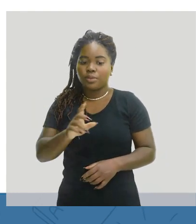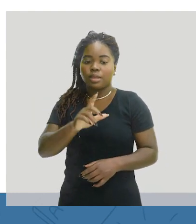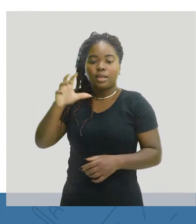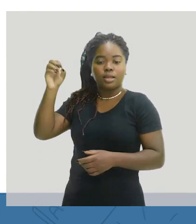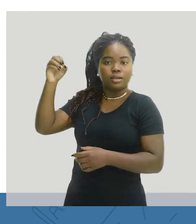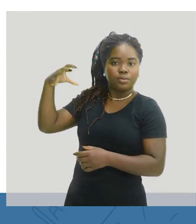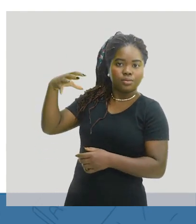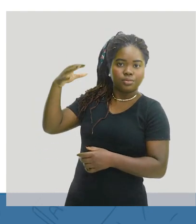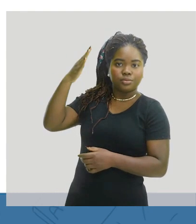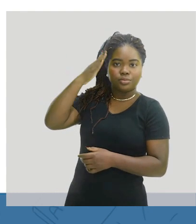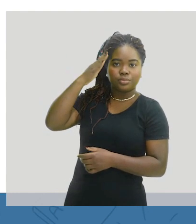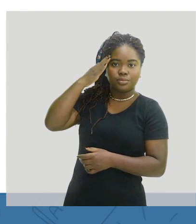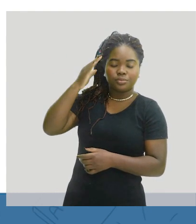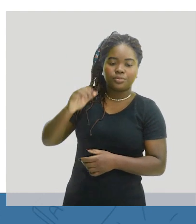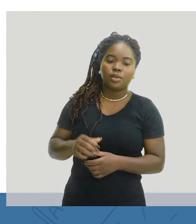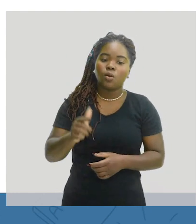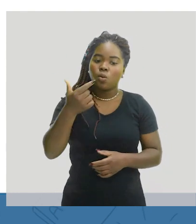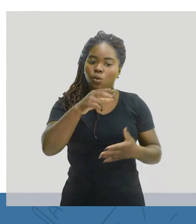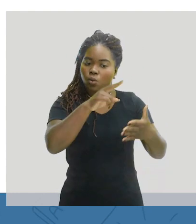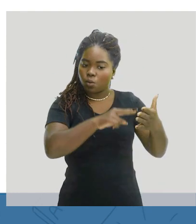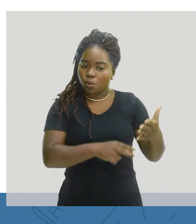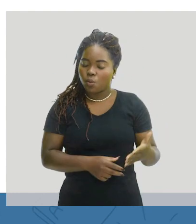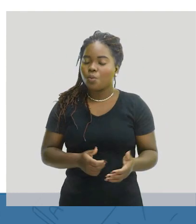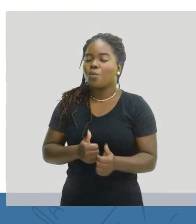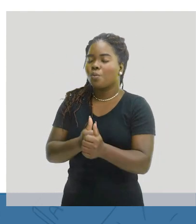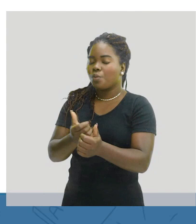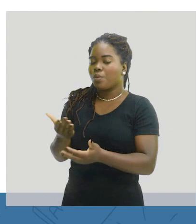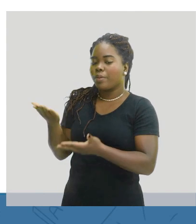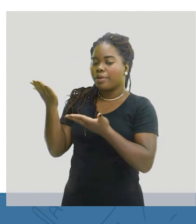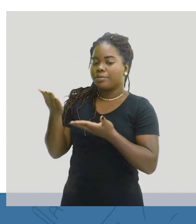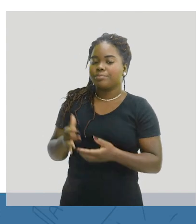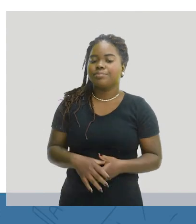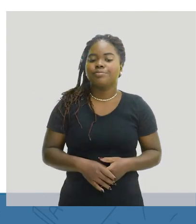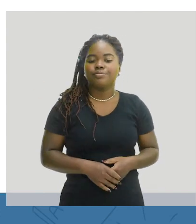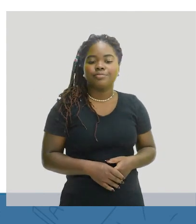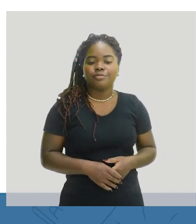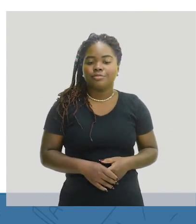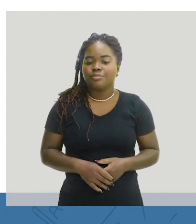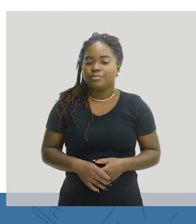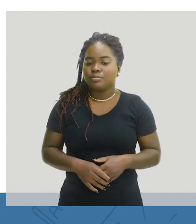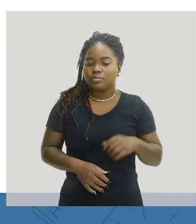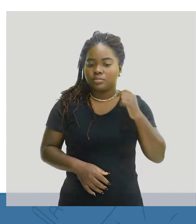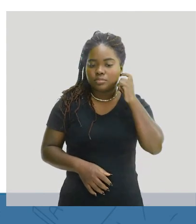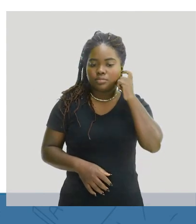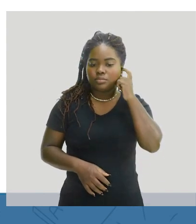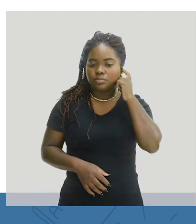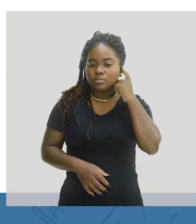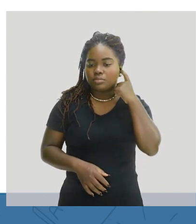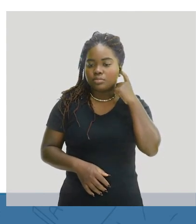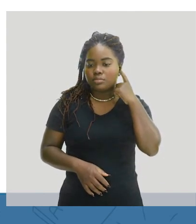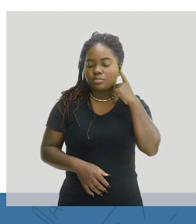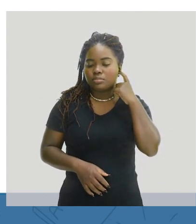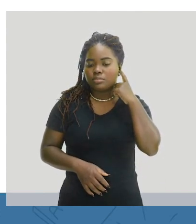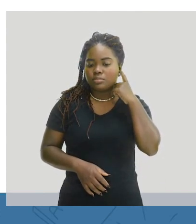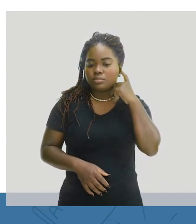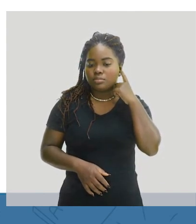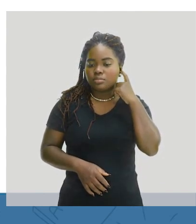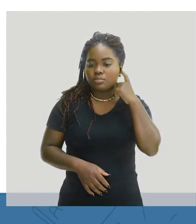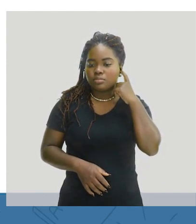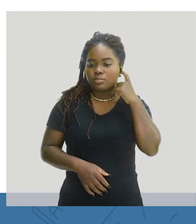Continuando. No circuito elétrico representado, tem-se uma bateria de